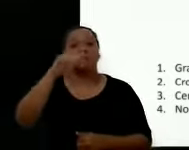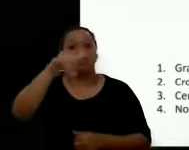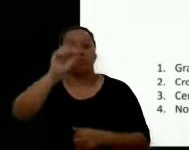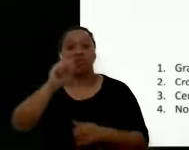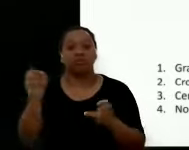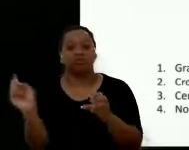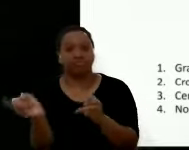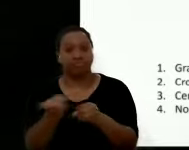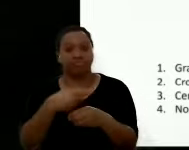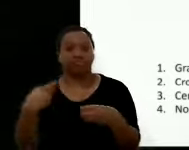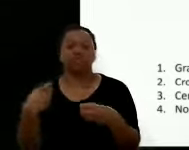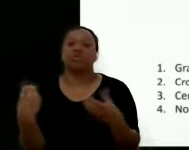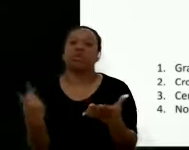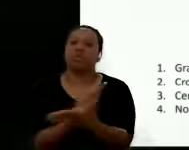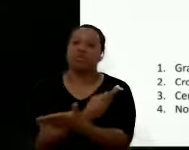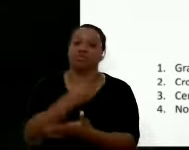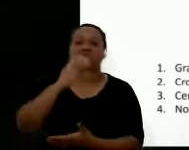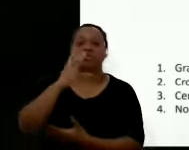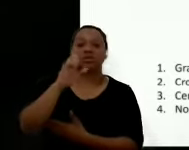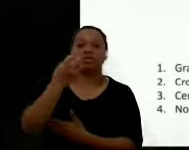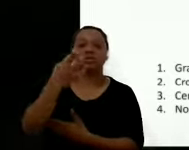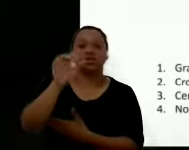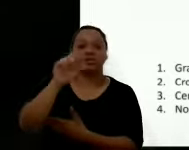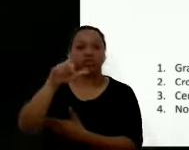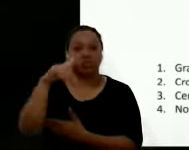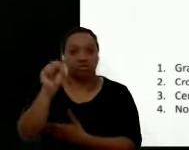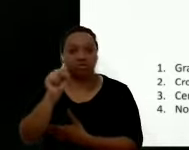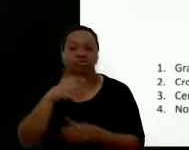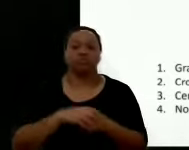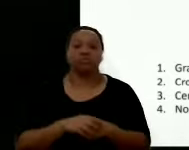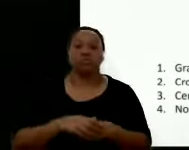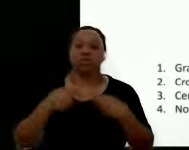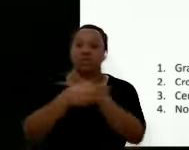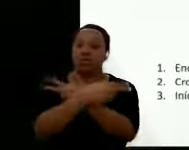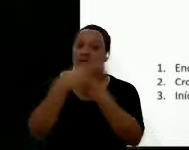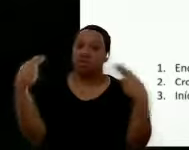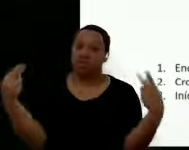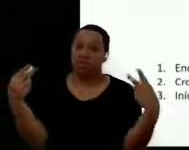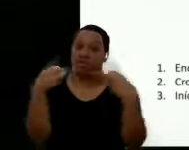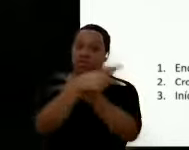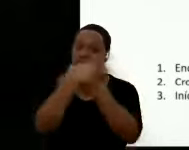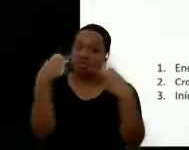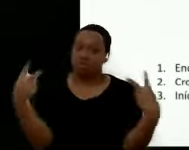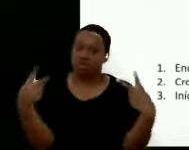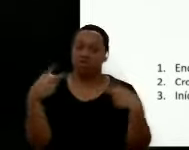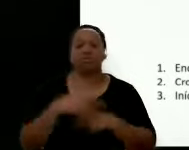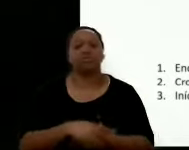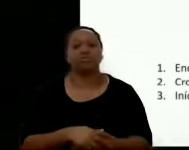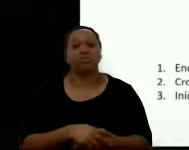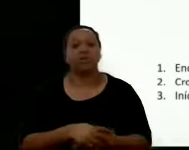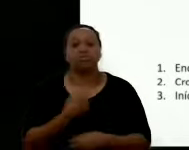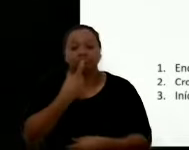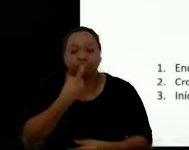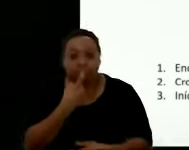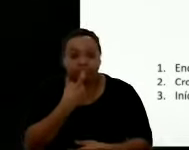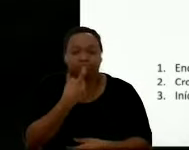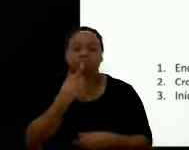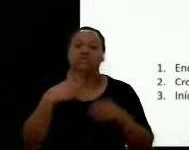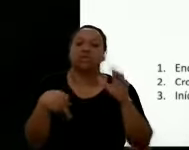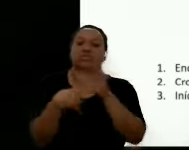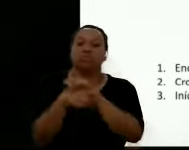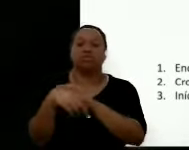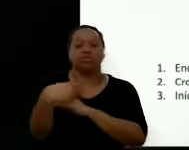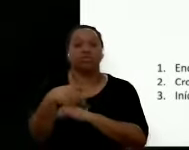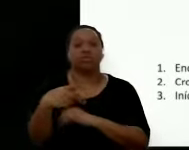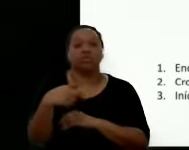No final da metáfase, ocorre a divisão dos centrômeros. Anáfase.